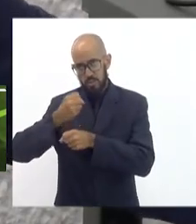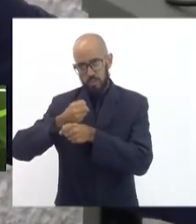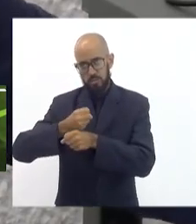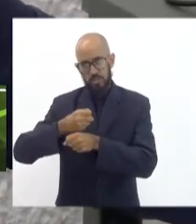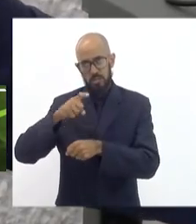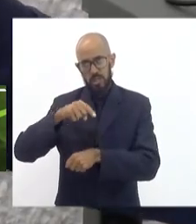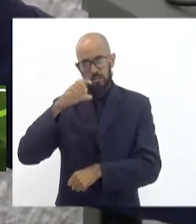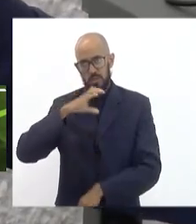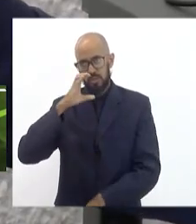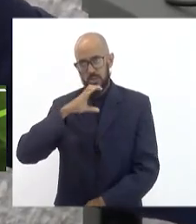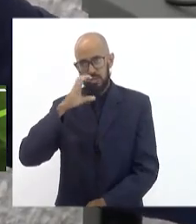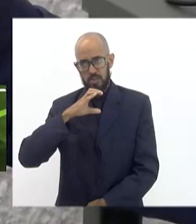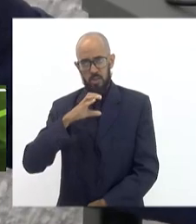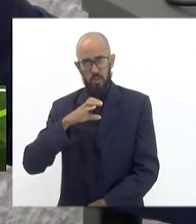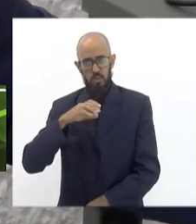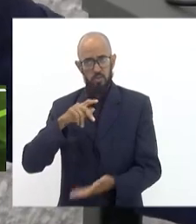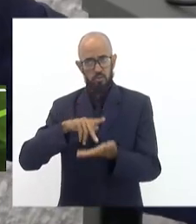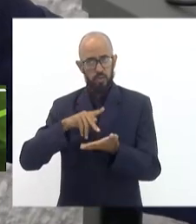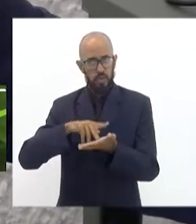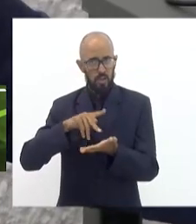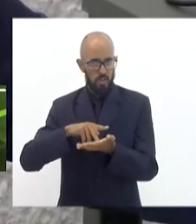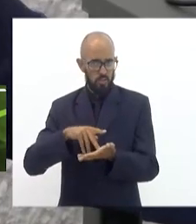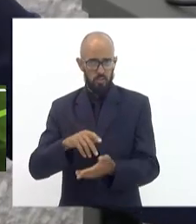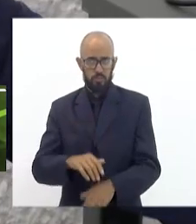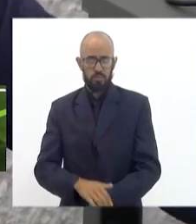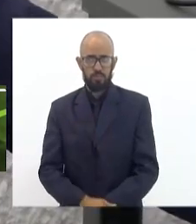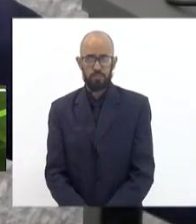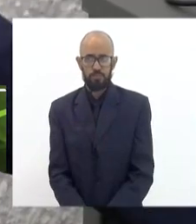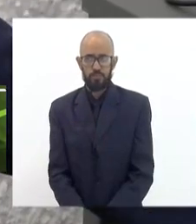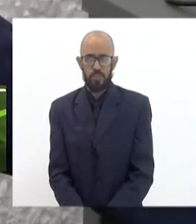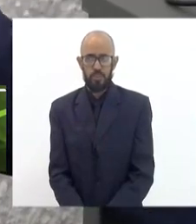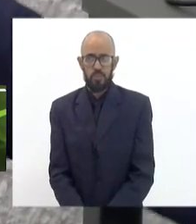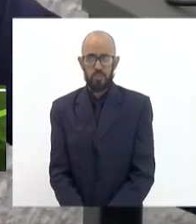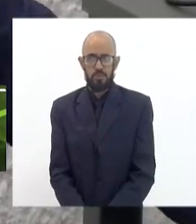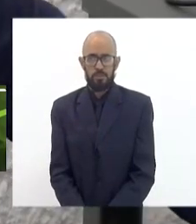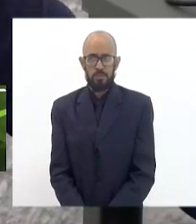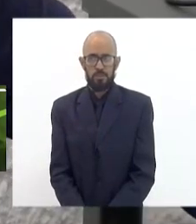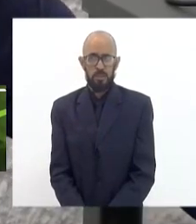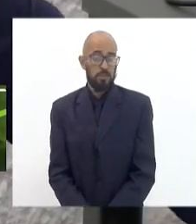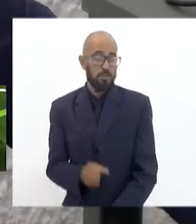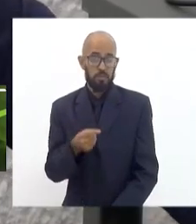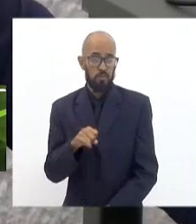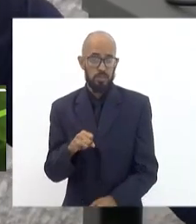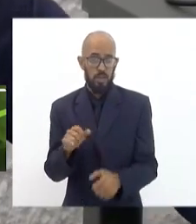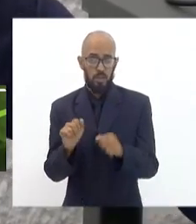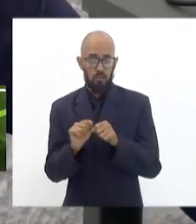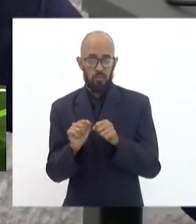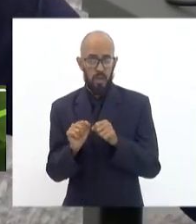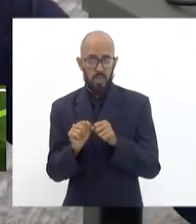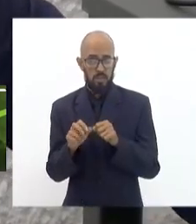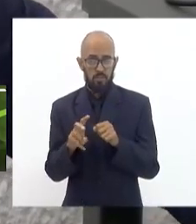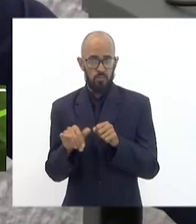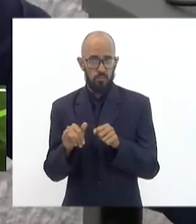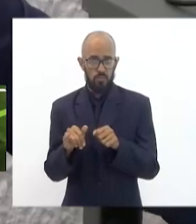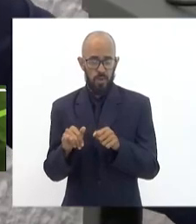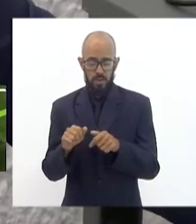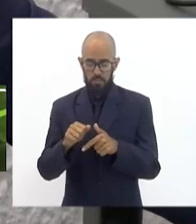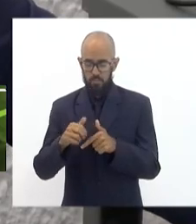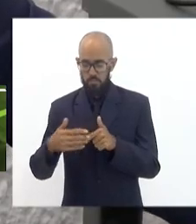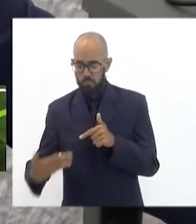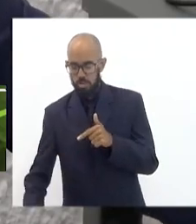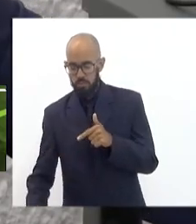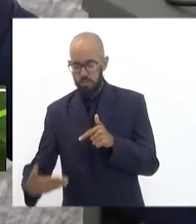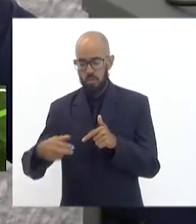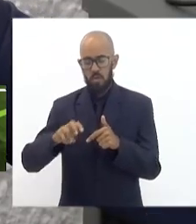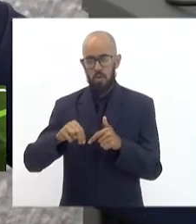que são emergenciais redes sociais mesmo aquelas que se você não fizer vai cair encostas você não fizer vai